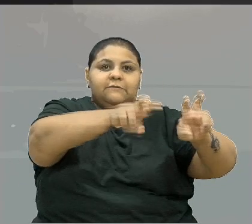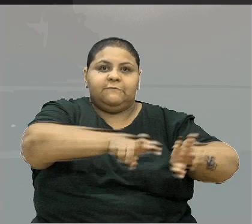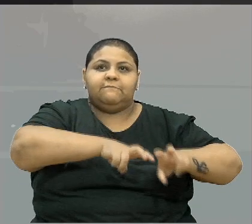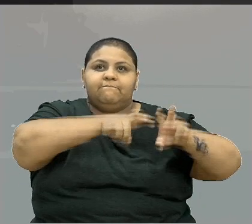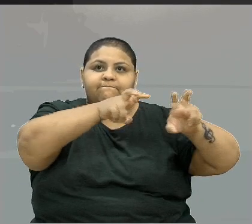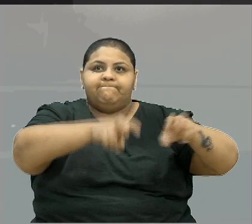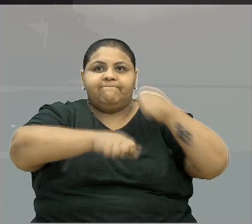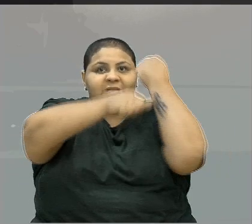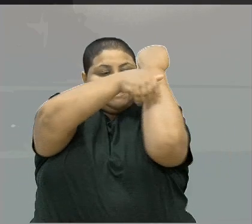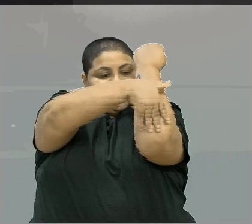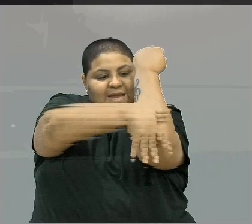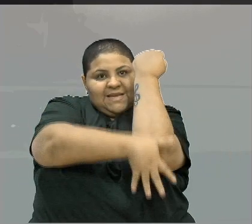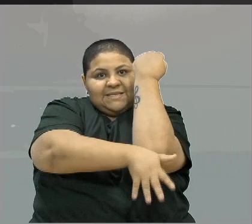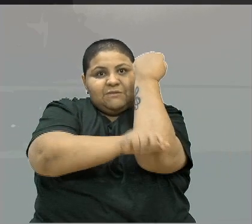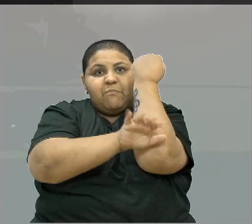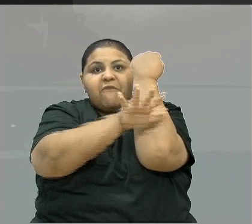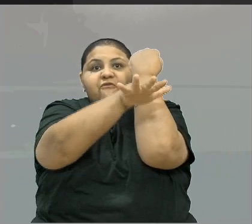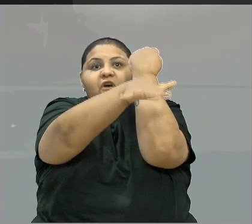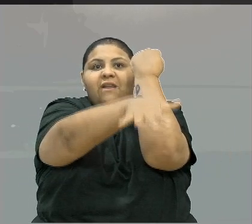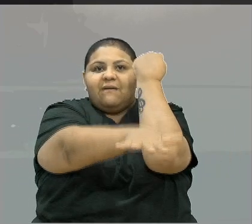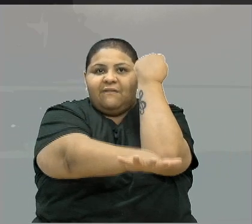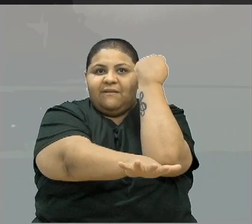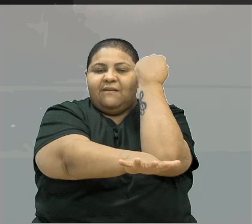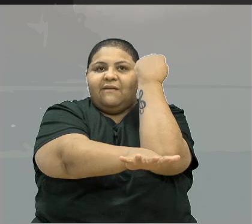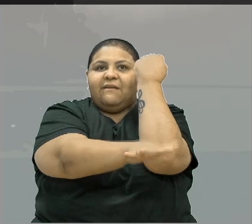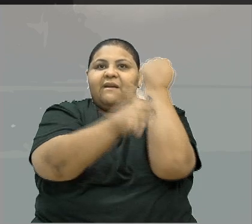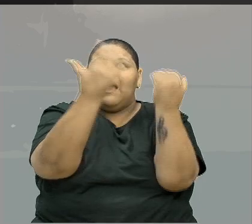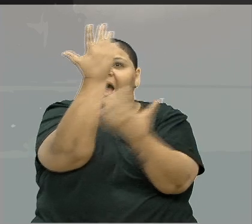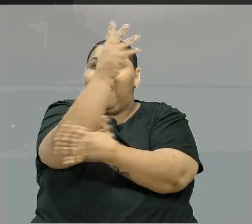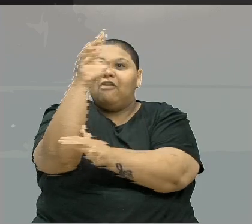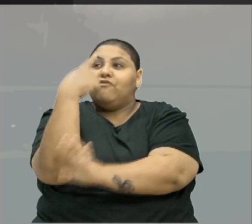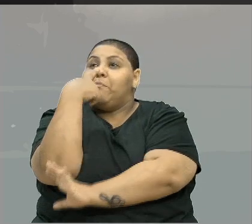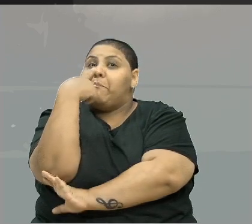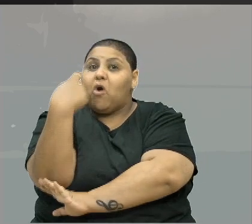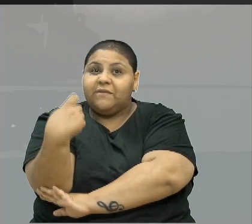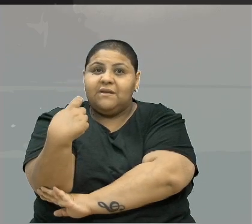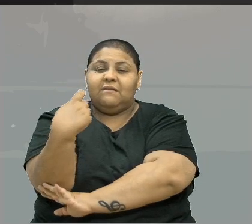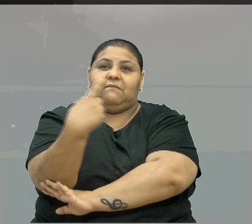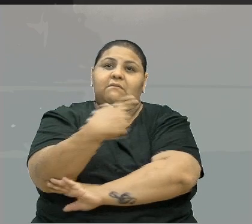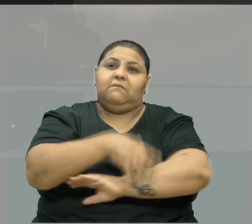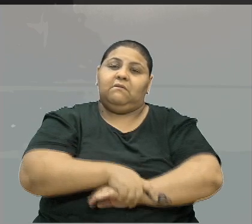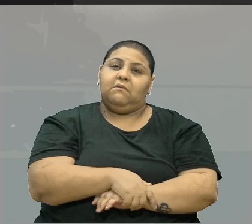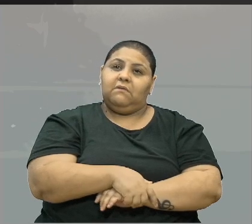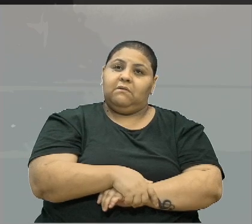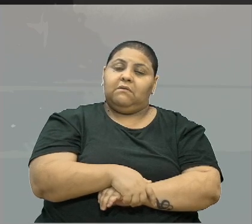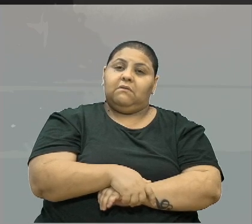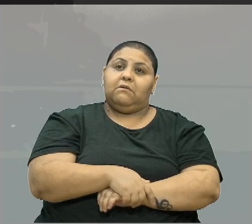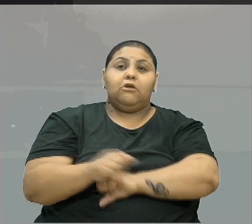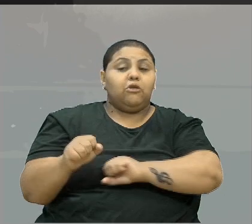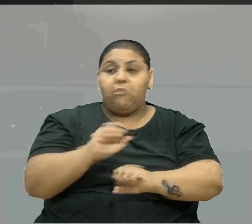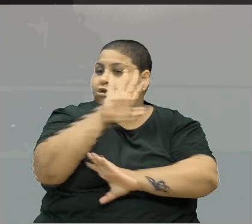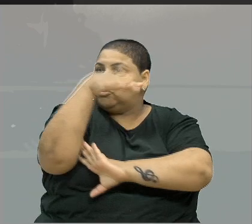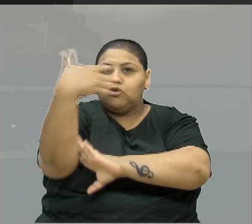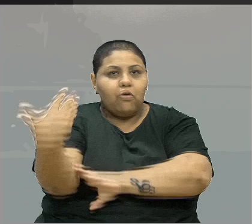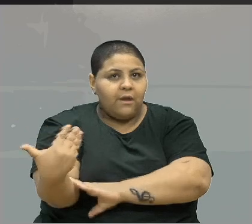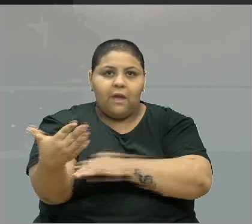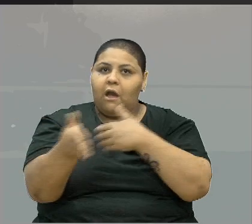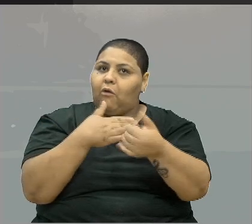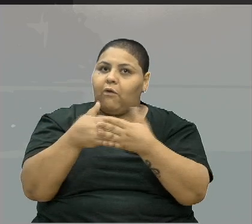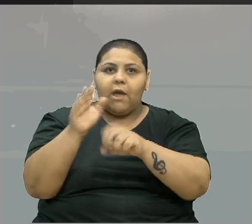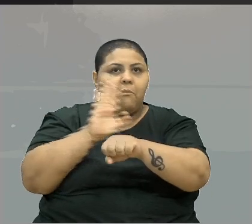raízes expostas nos barrancos, árvores podres. com possibilidade de queda a qualquer